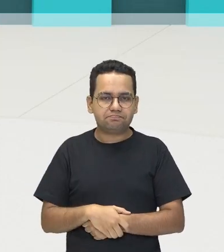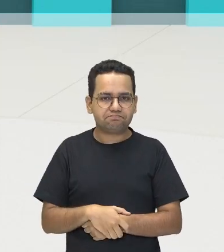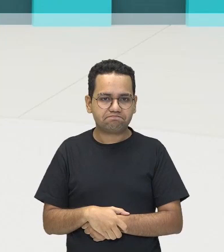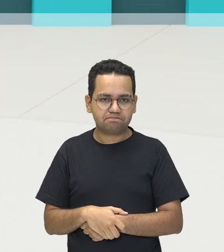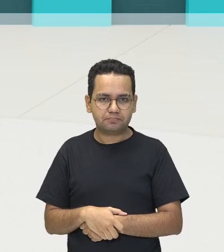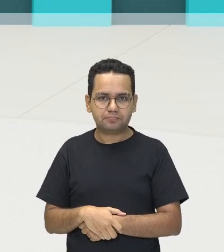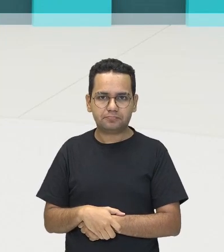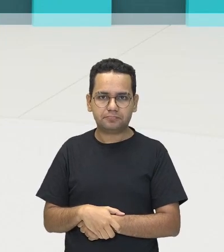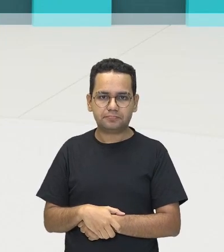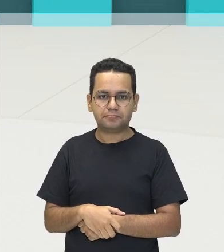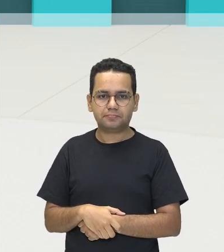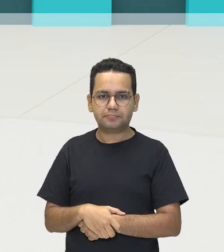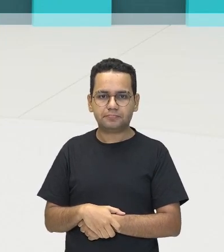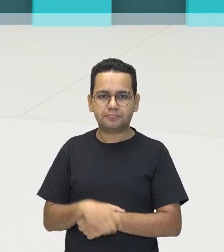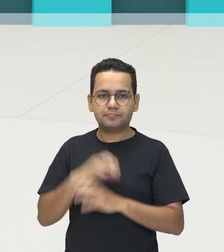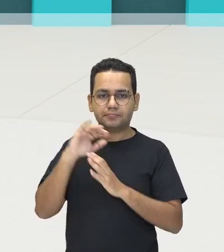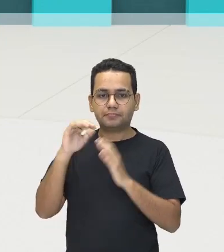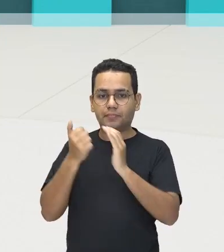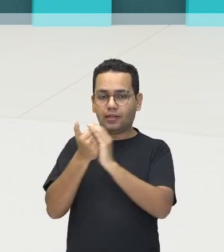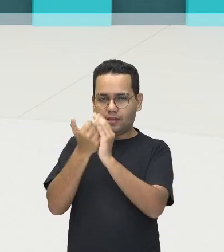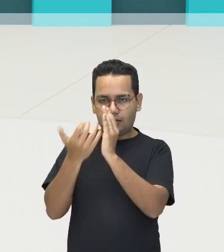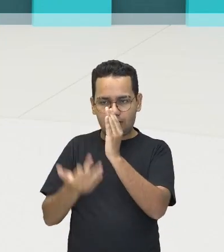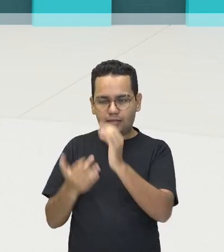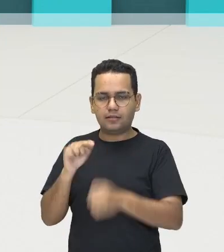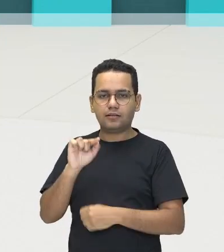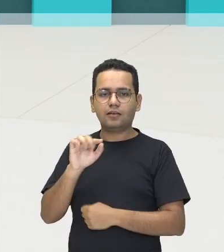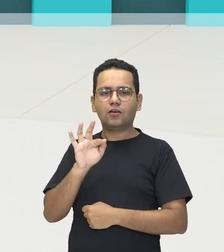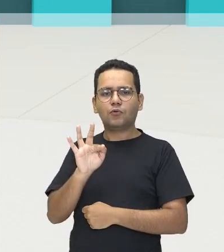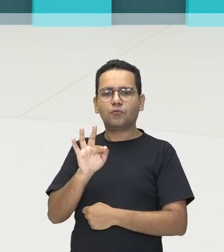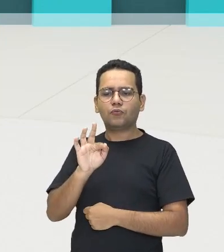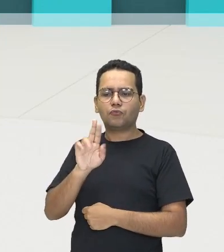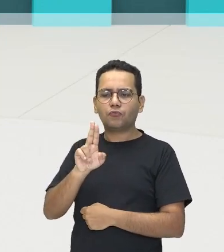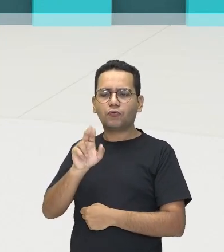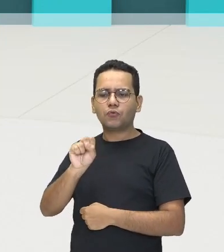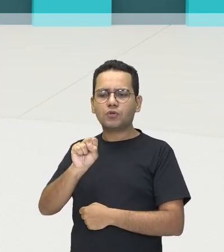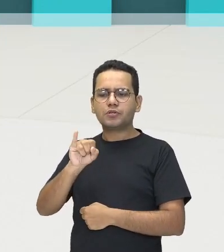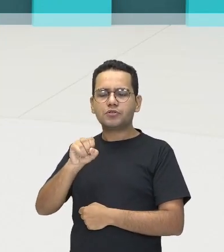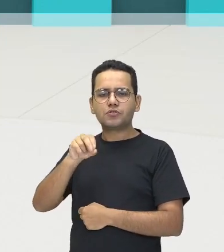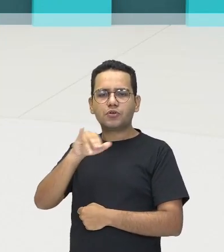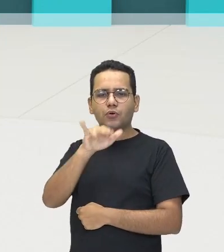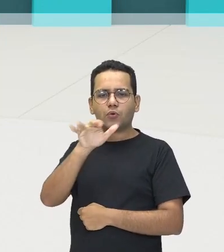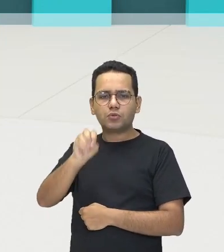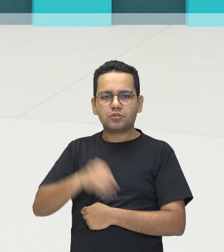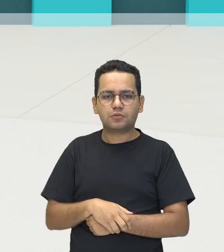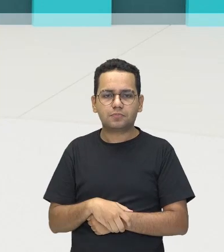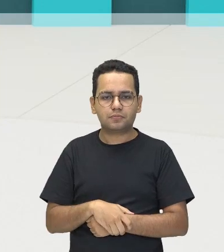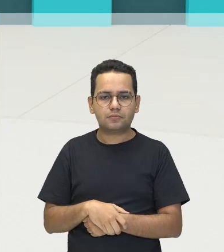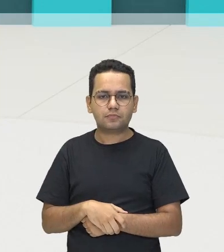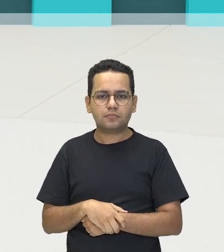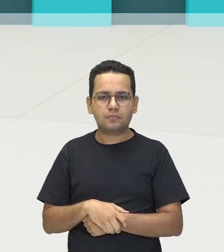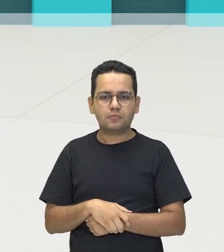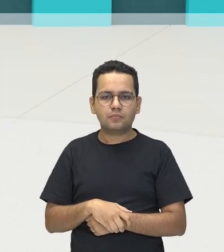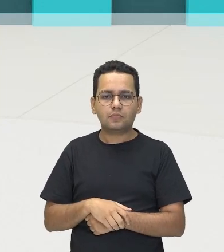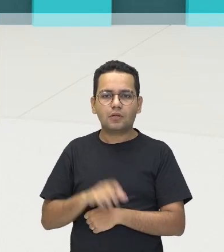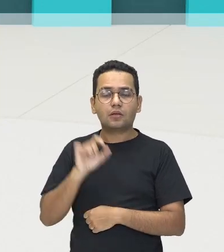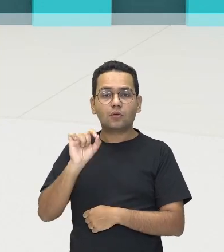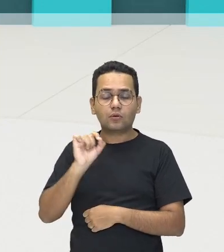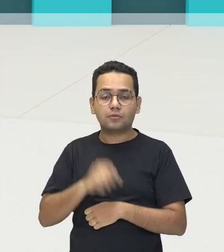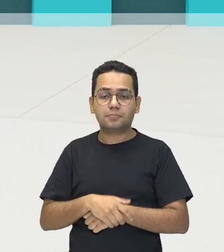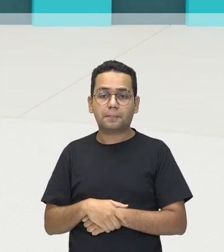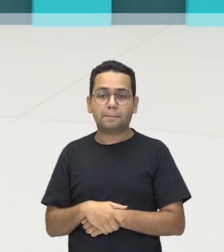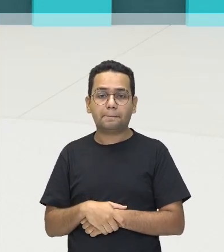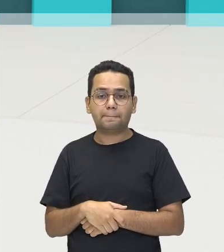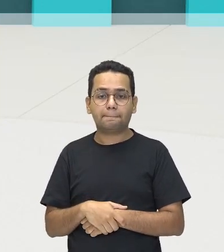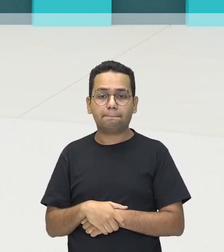Barroco. A primeira característica é o fusionismo, que é a busca pelo contraste, ou seja, pela oposição